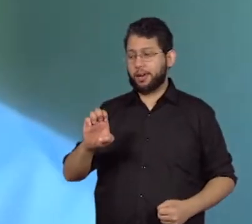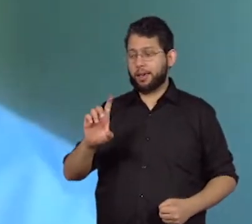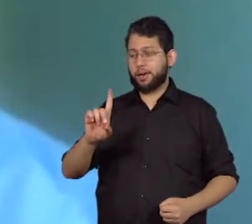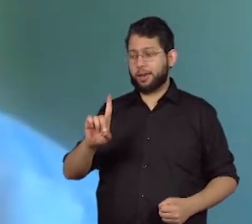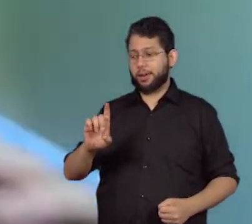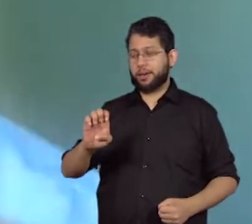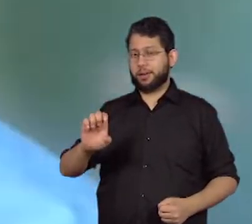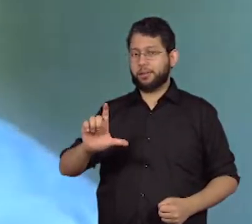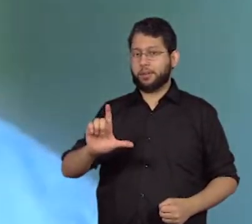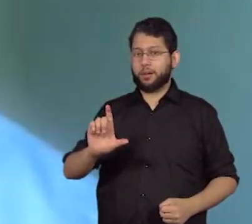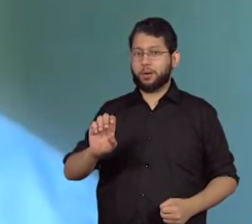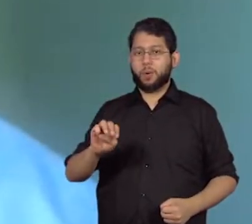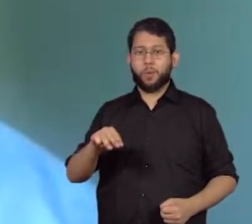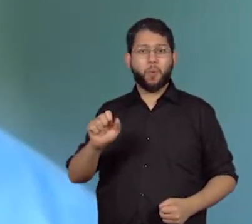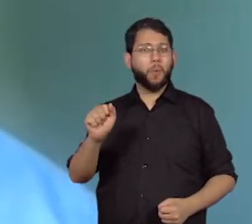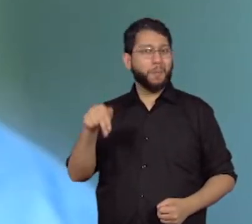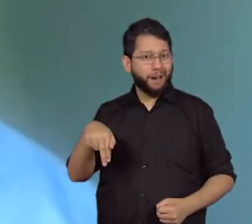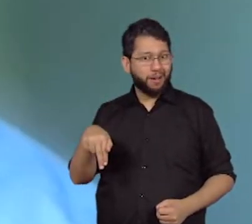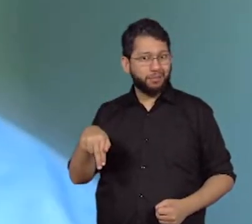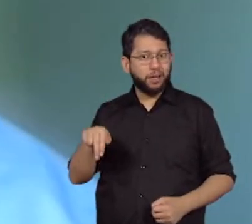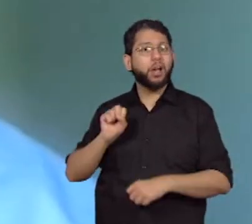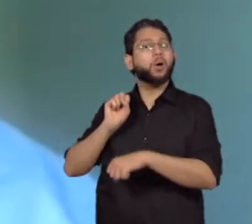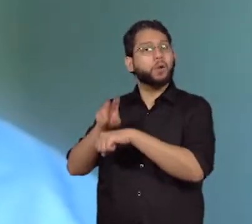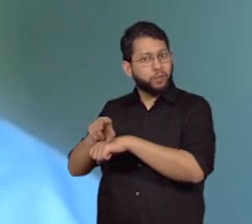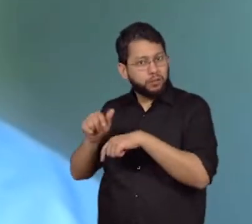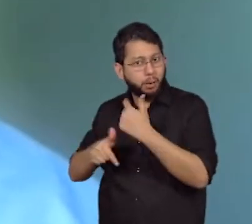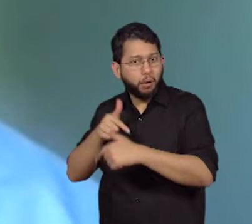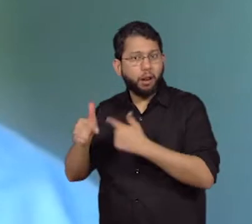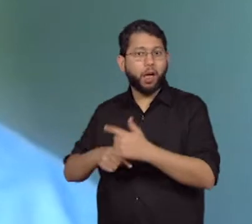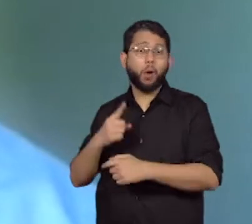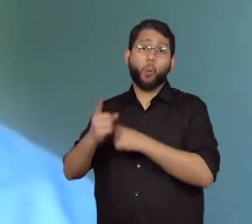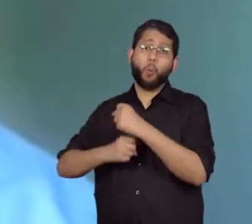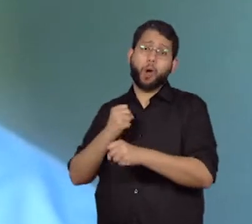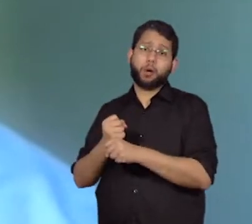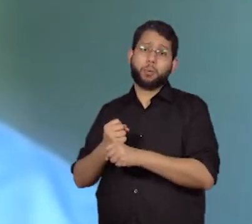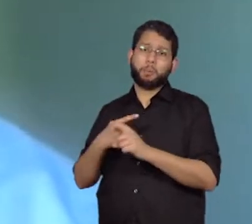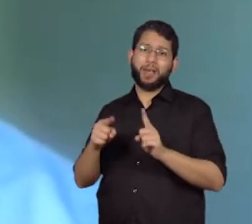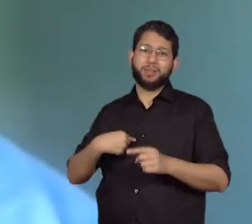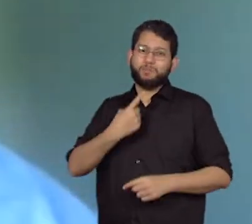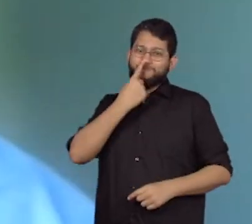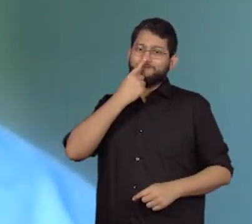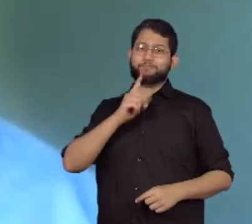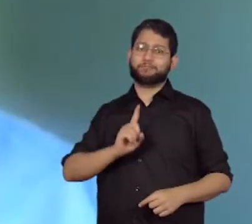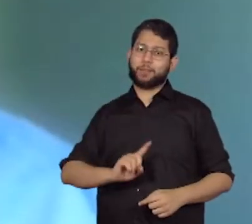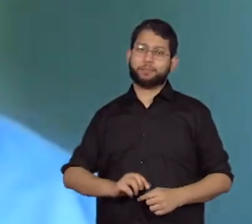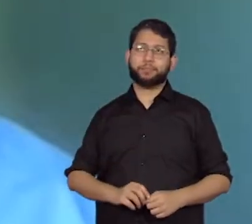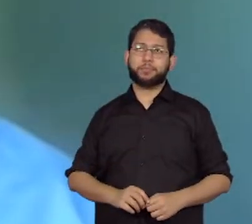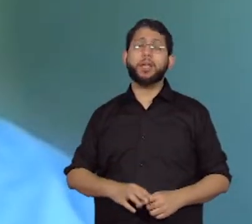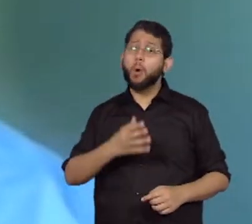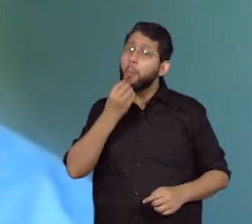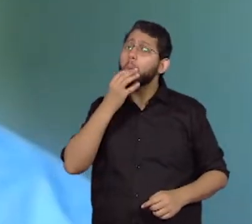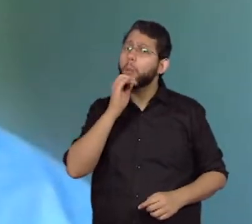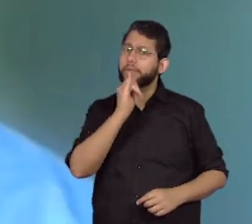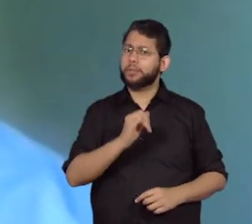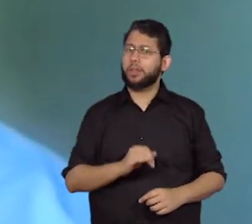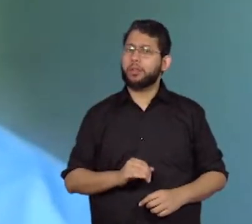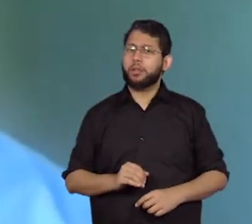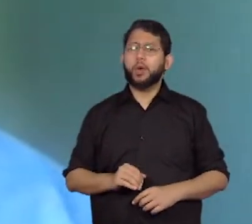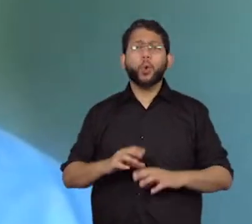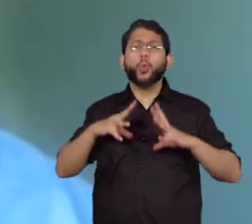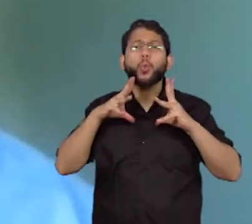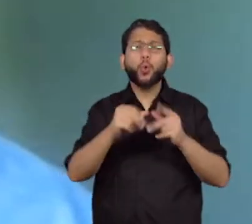ano. Eu não me adaptei, isso é importante falar, né? Porque a gente vem contar aqui a história, mas a gente só acerta. E,